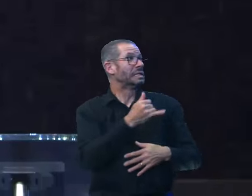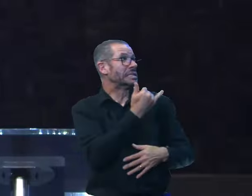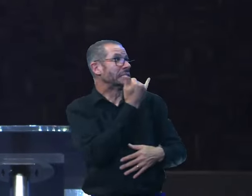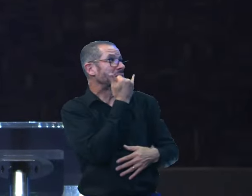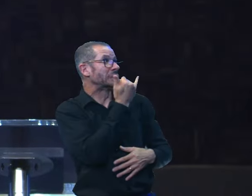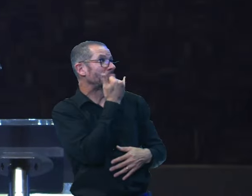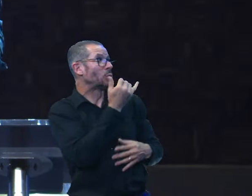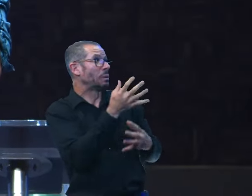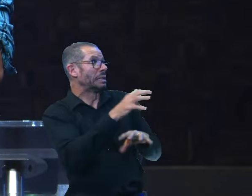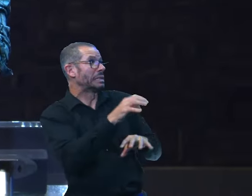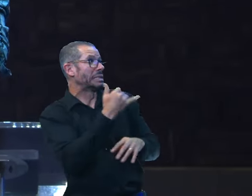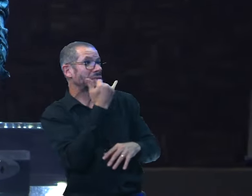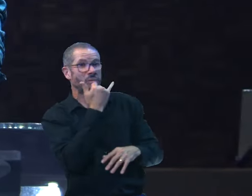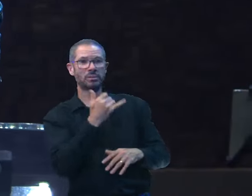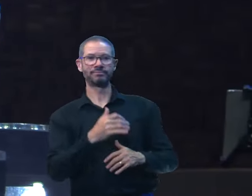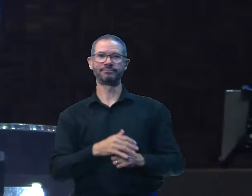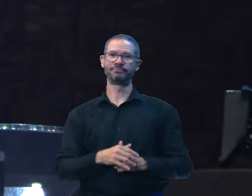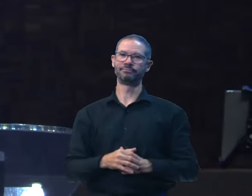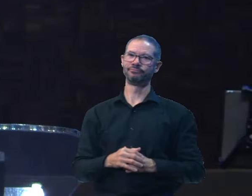Foi sem querer.